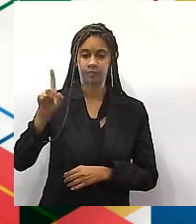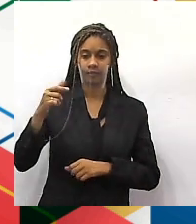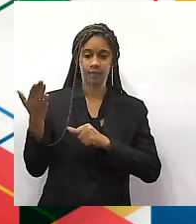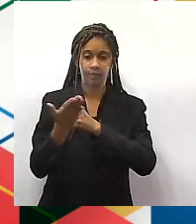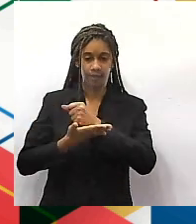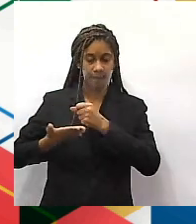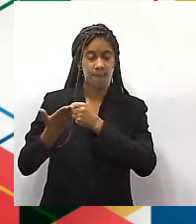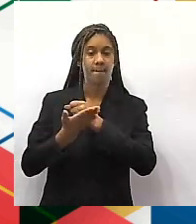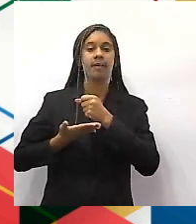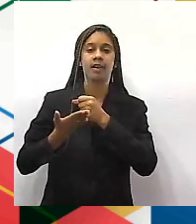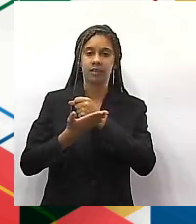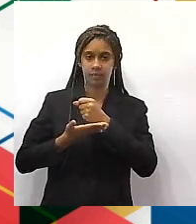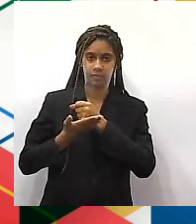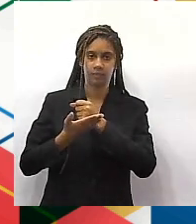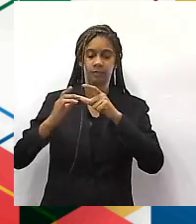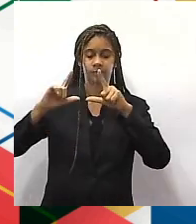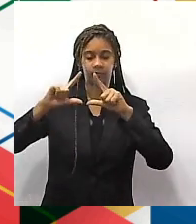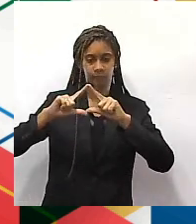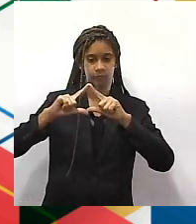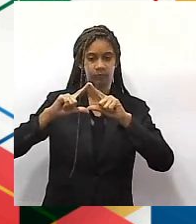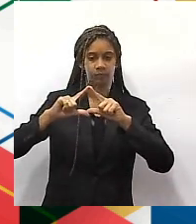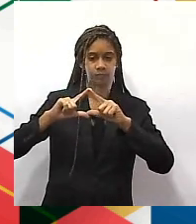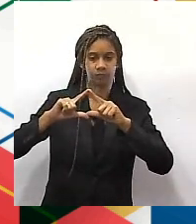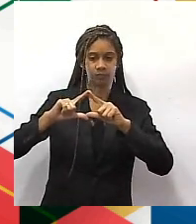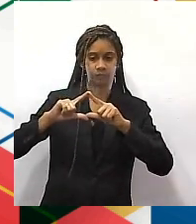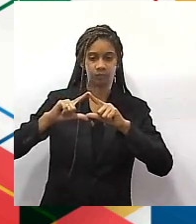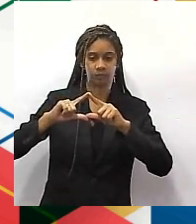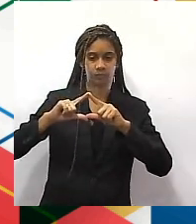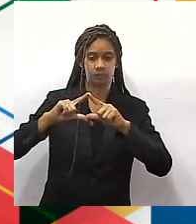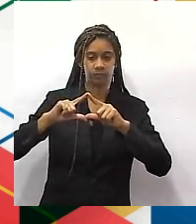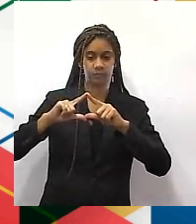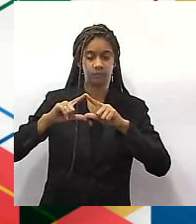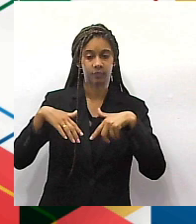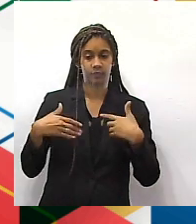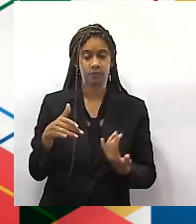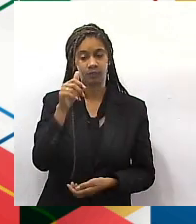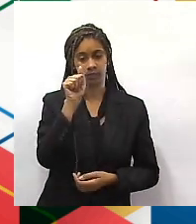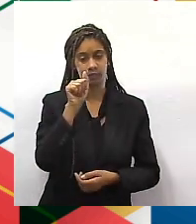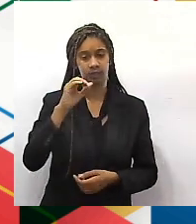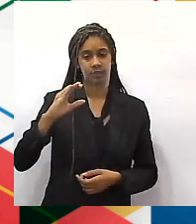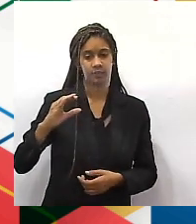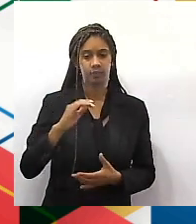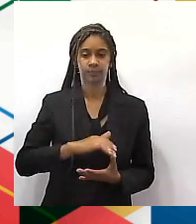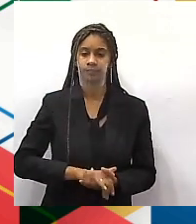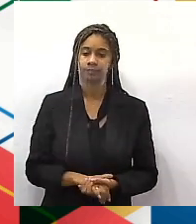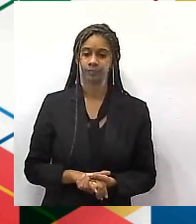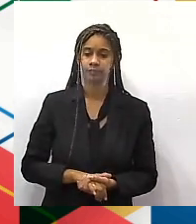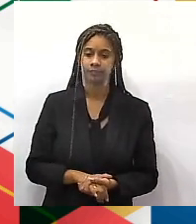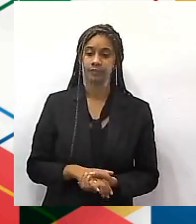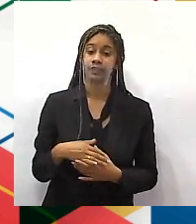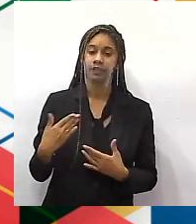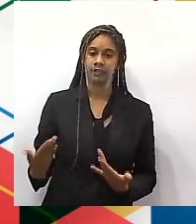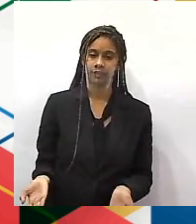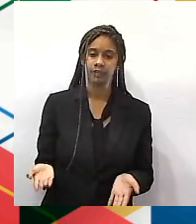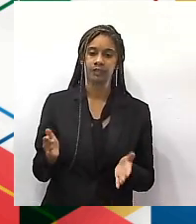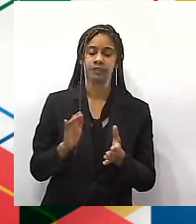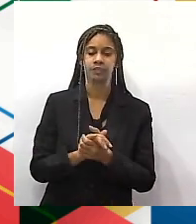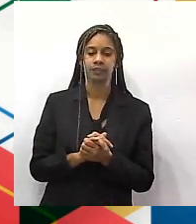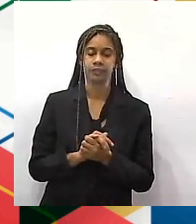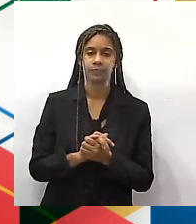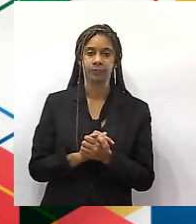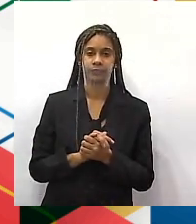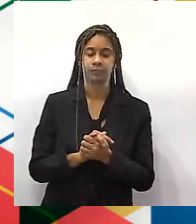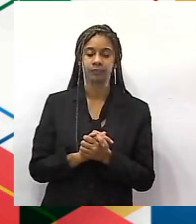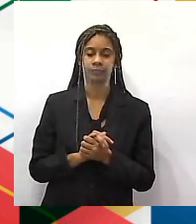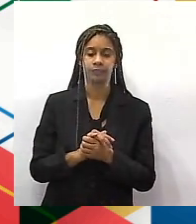do triângulo AC. Então o segmento aí, ó, DE é paralelo à base BC do